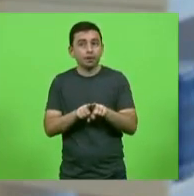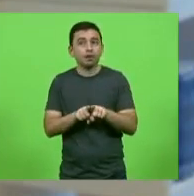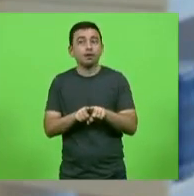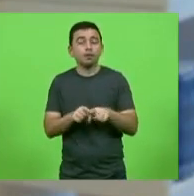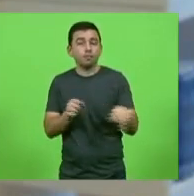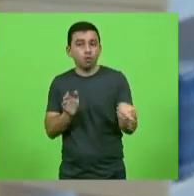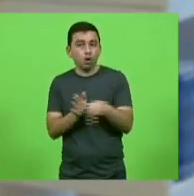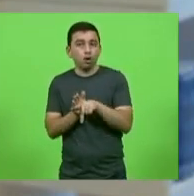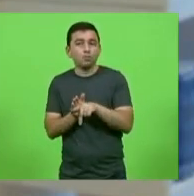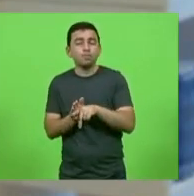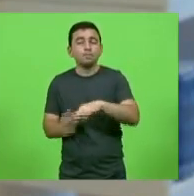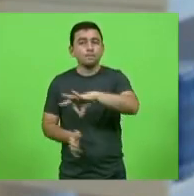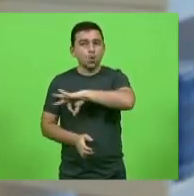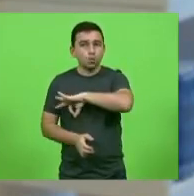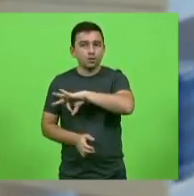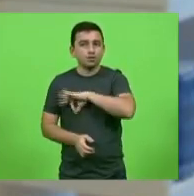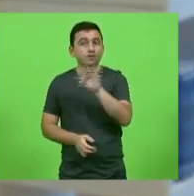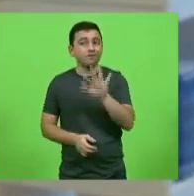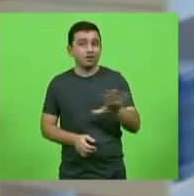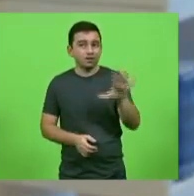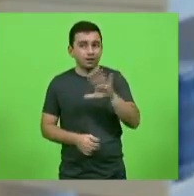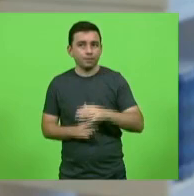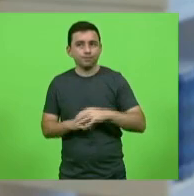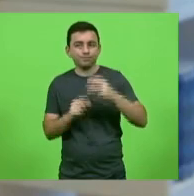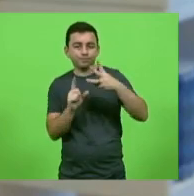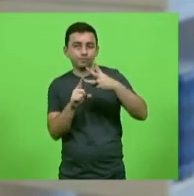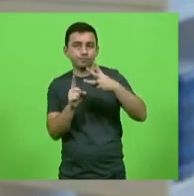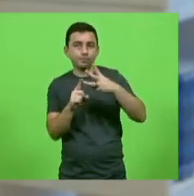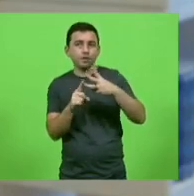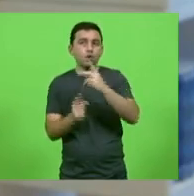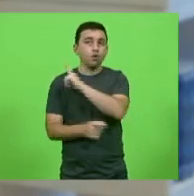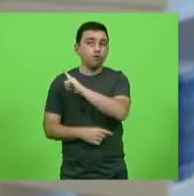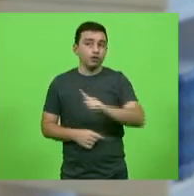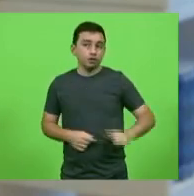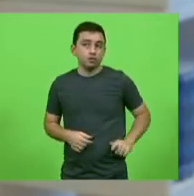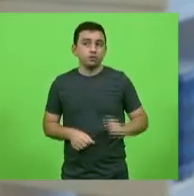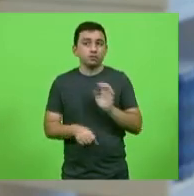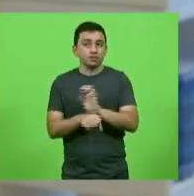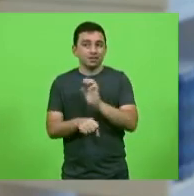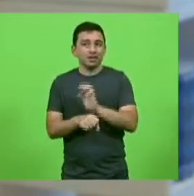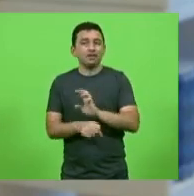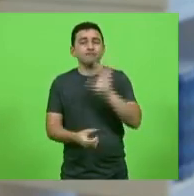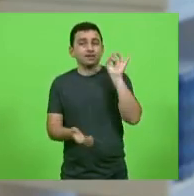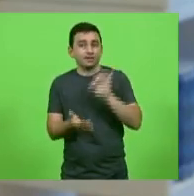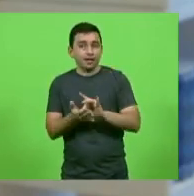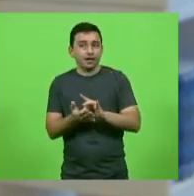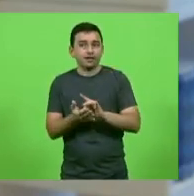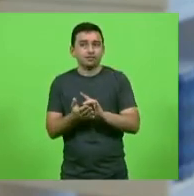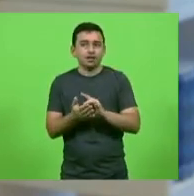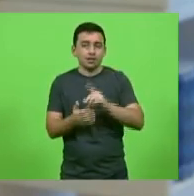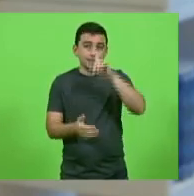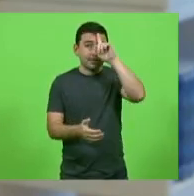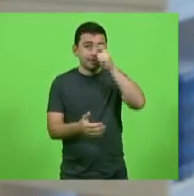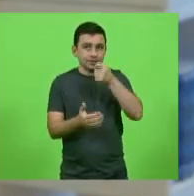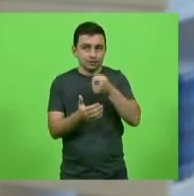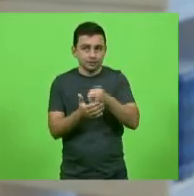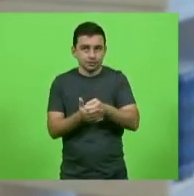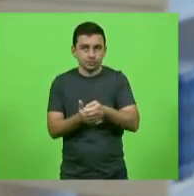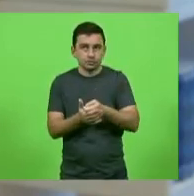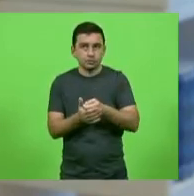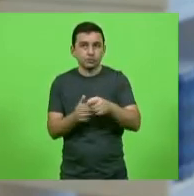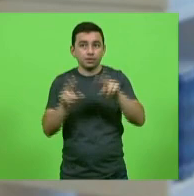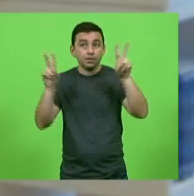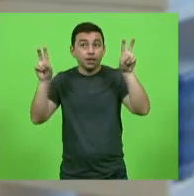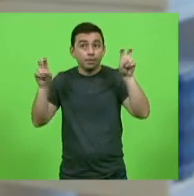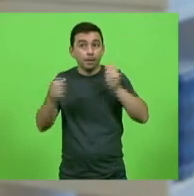Polícia Federal. A três, porque o governador do estado, quando de fato se envolveu na tomada de decisão com relação ao tema